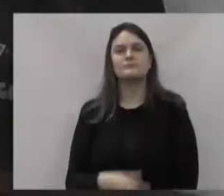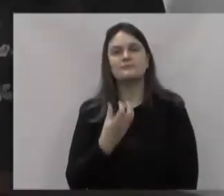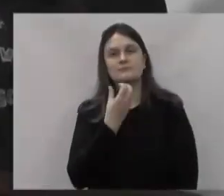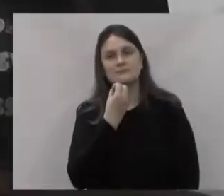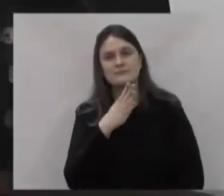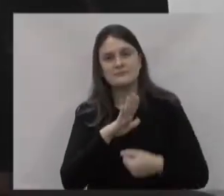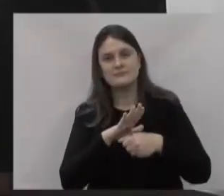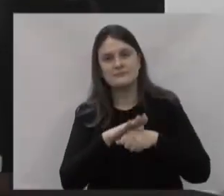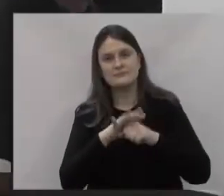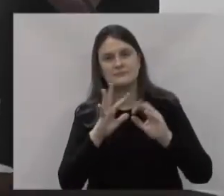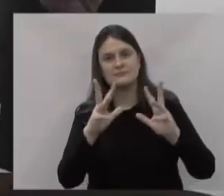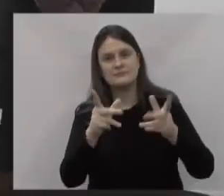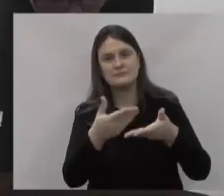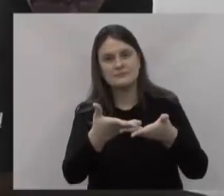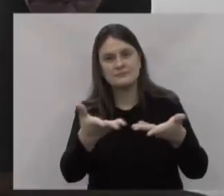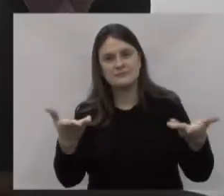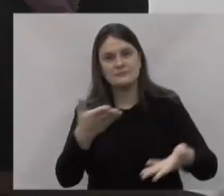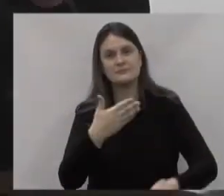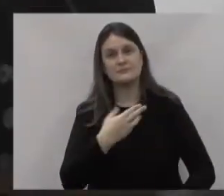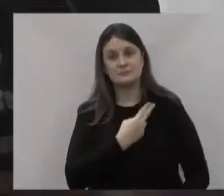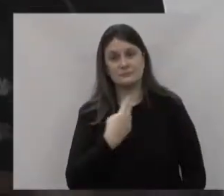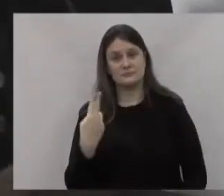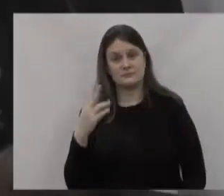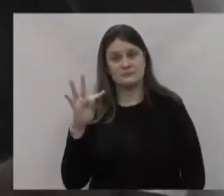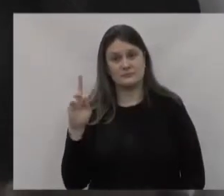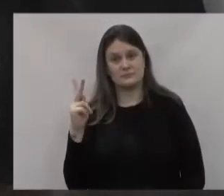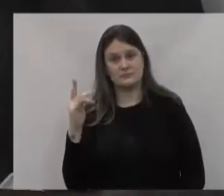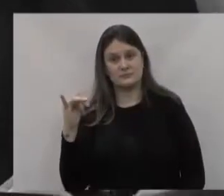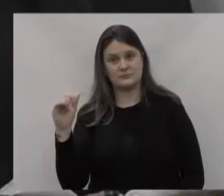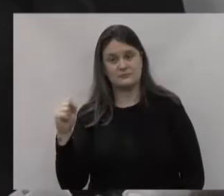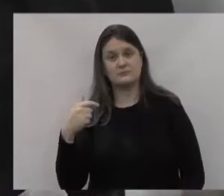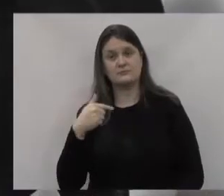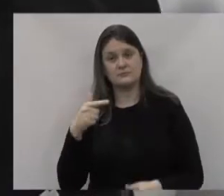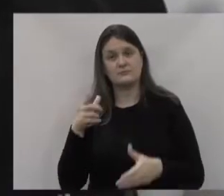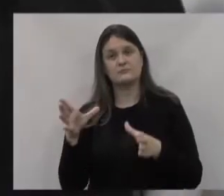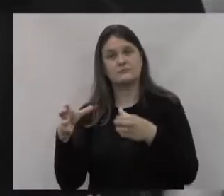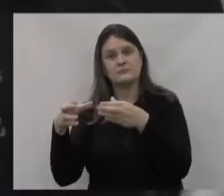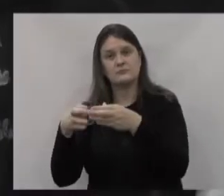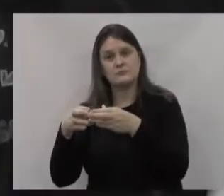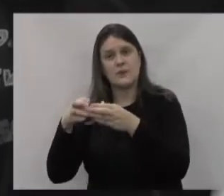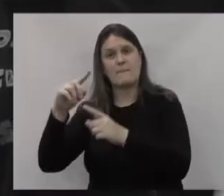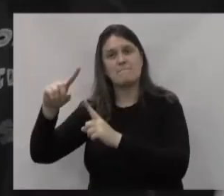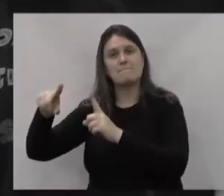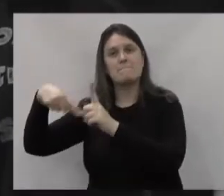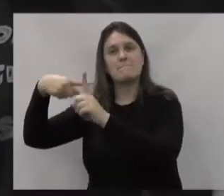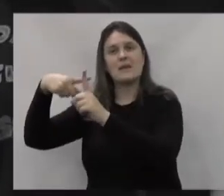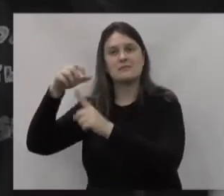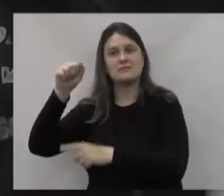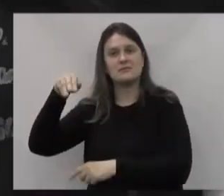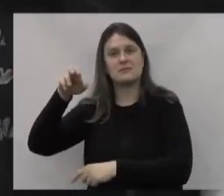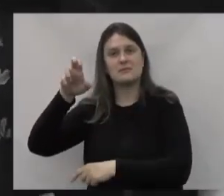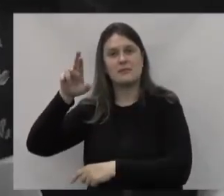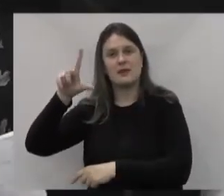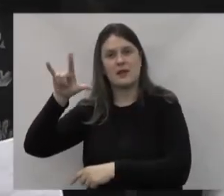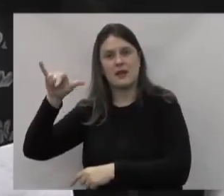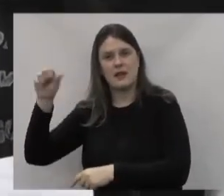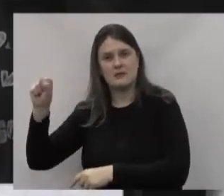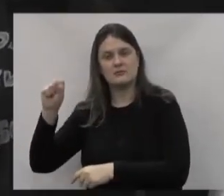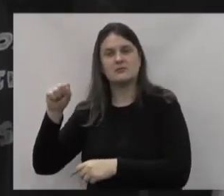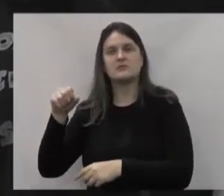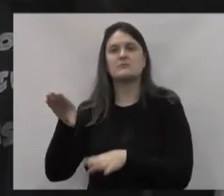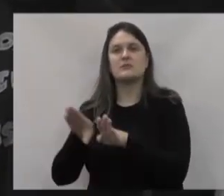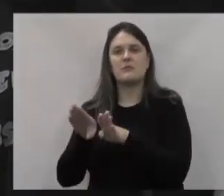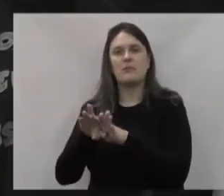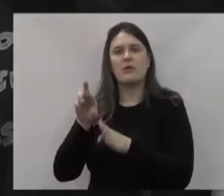Boa noite a todas e a todos. Eu sou Thaís, faço parte do coletivo Mais Que Amélias e do Instituto Rosas do Contestado. A gente já